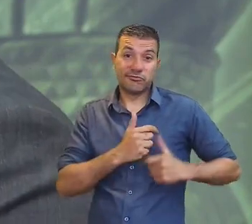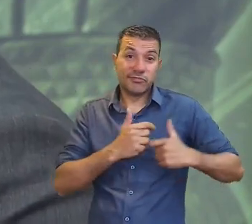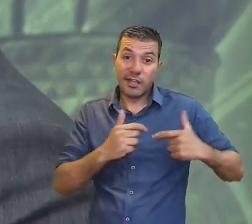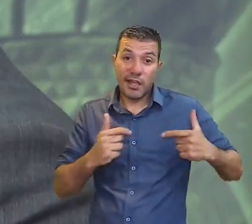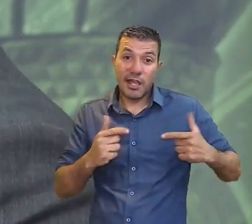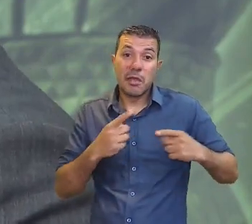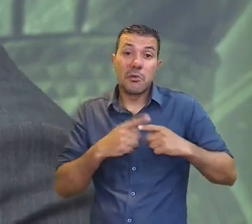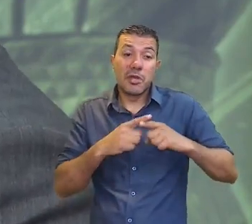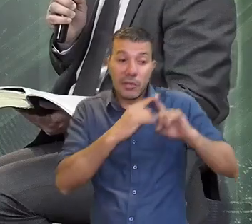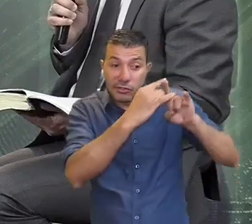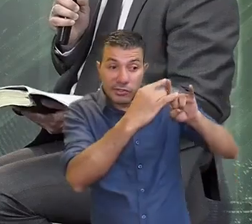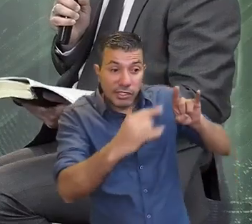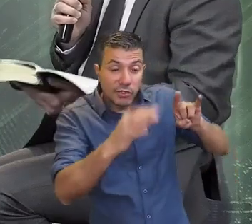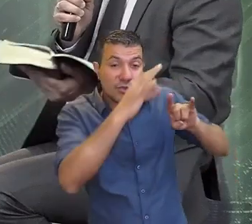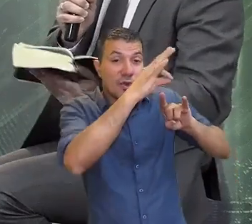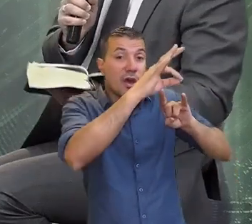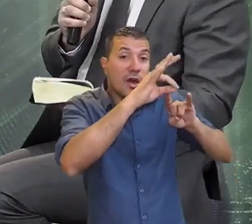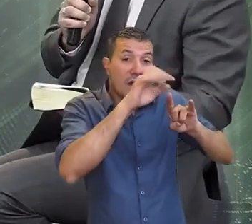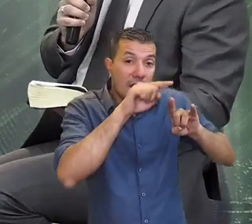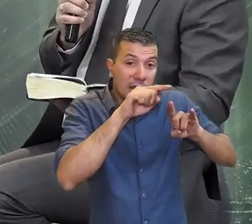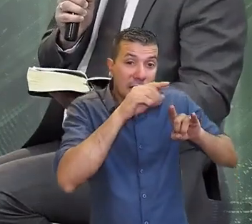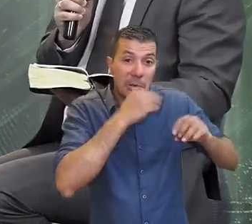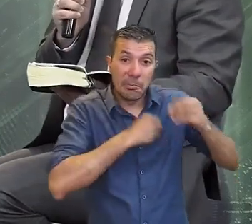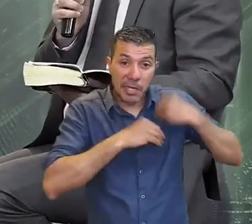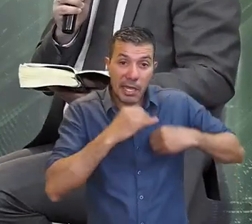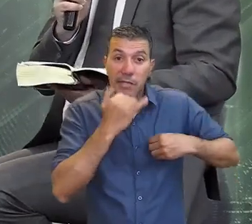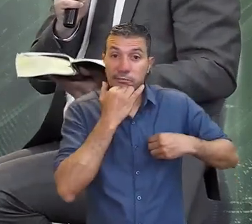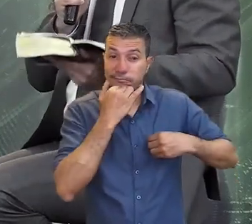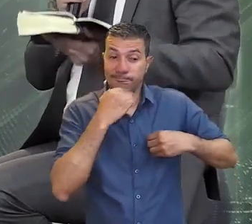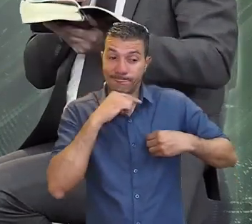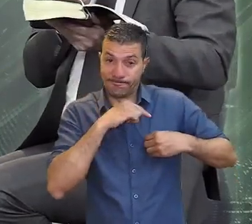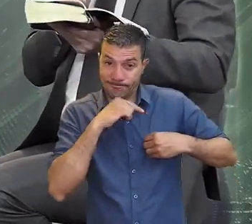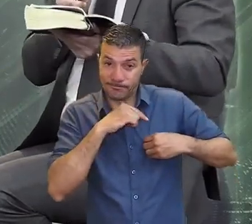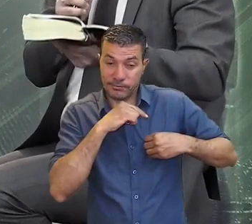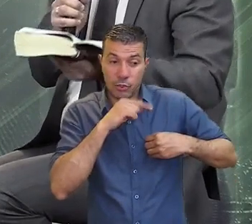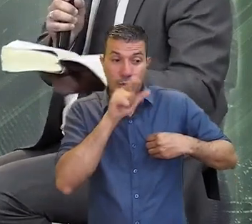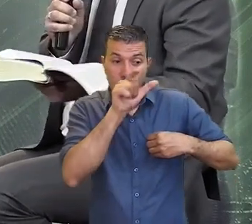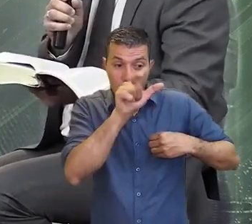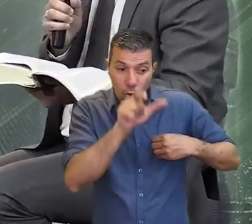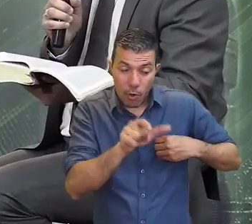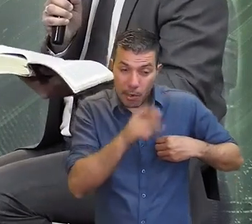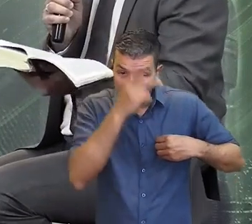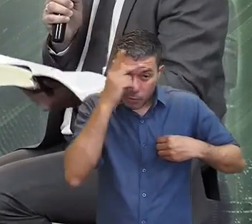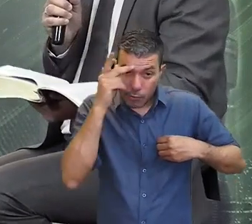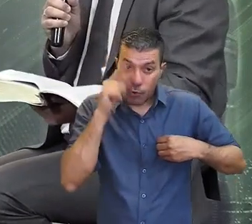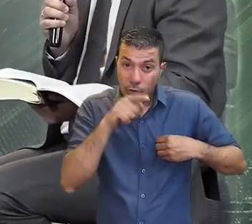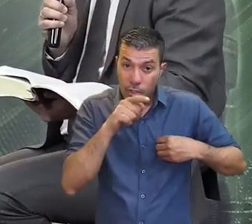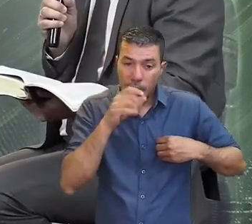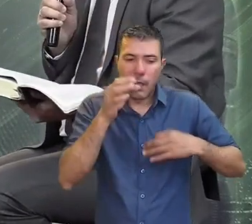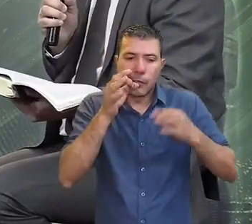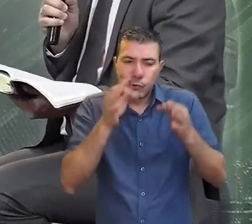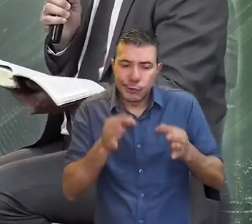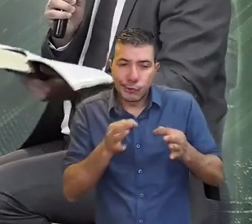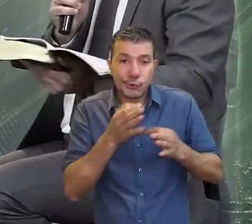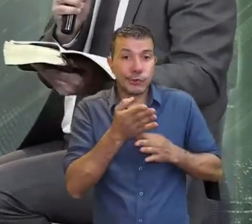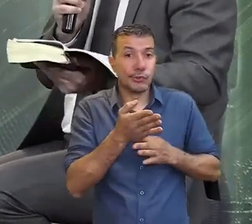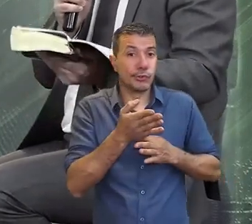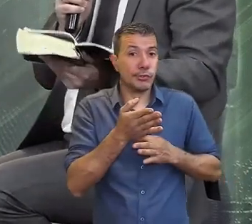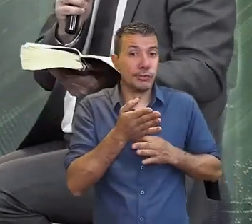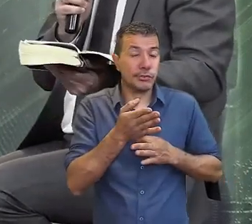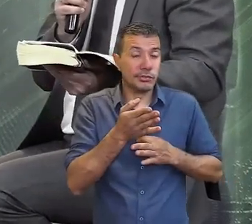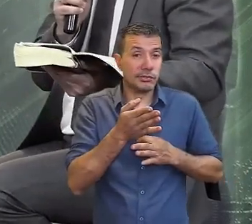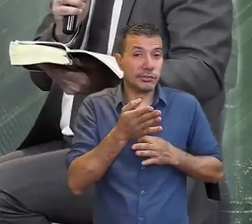do santuário. Ou seja, o pecado era perdoado, o pecador considerado justo, mas os